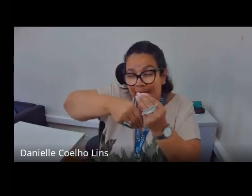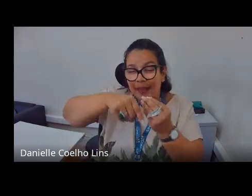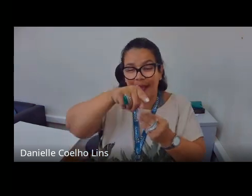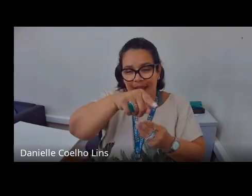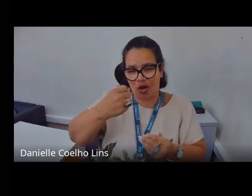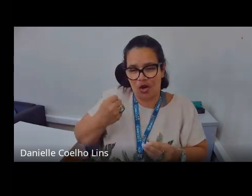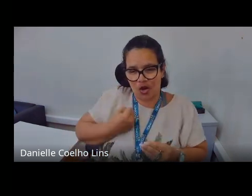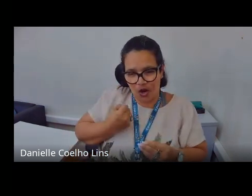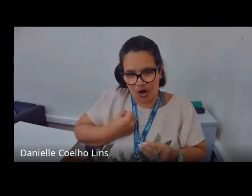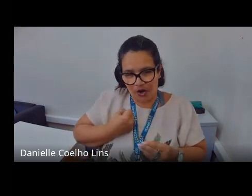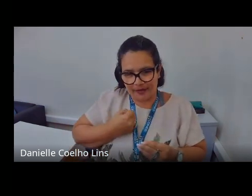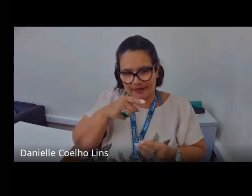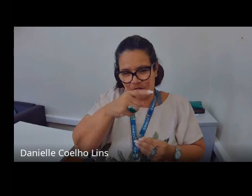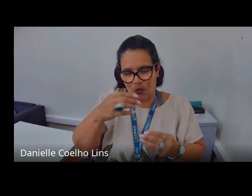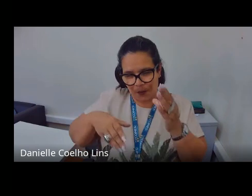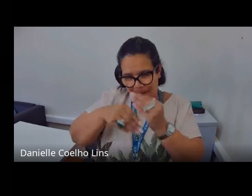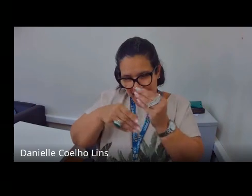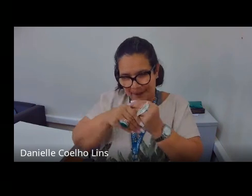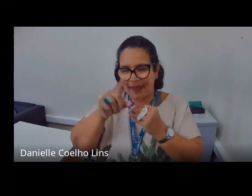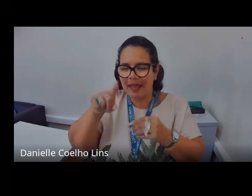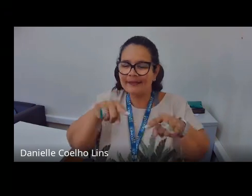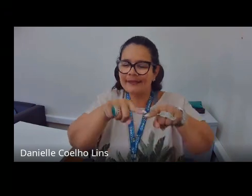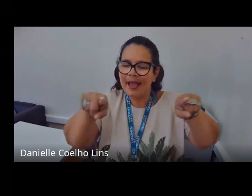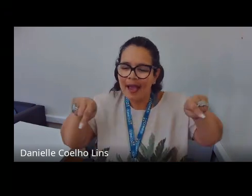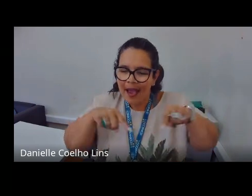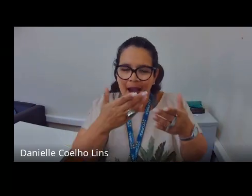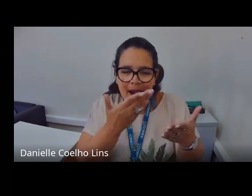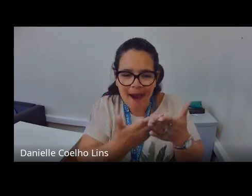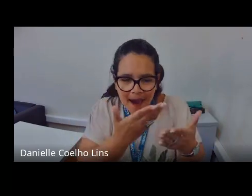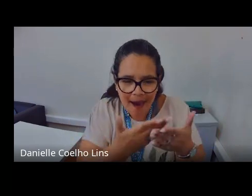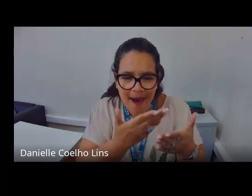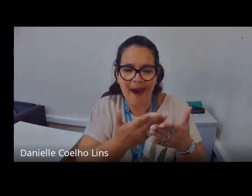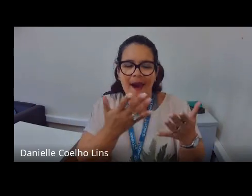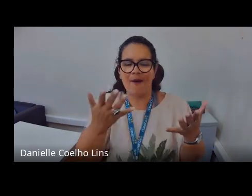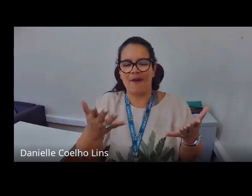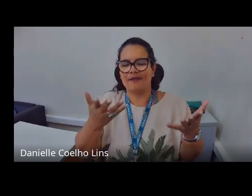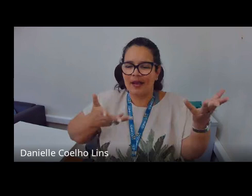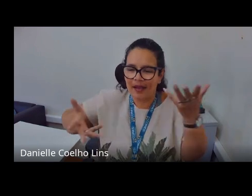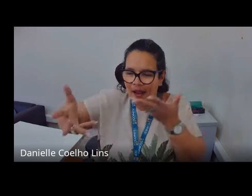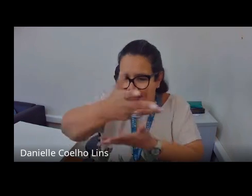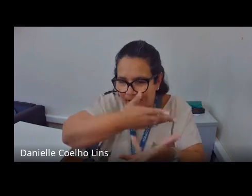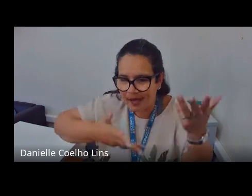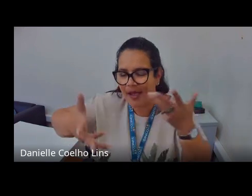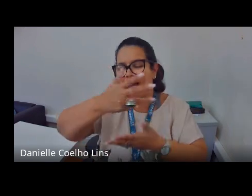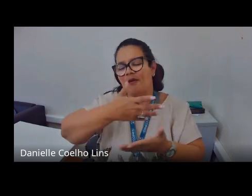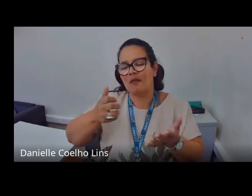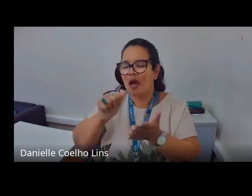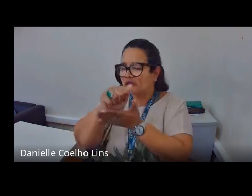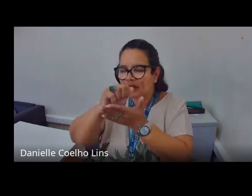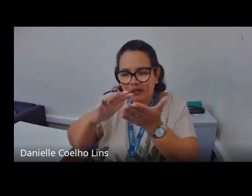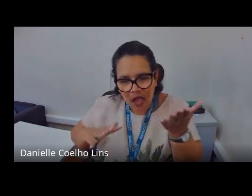tempo. E complementando a nota, seria em sala de aula, onde